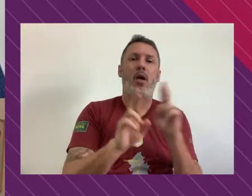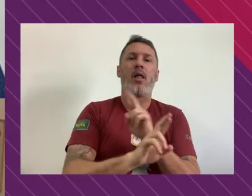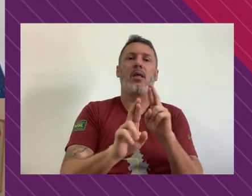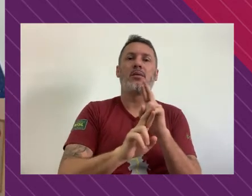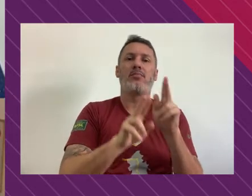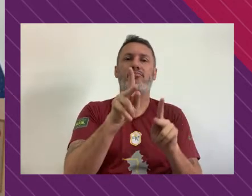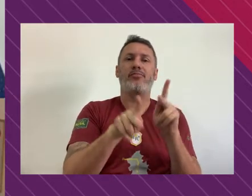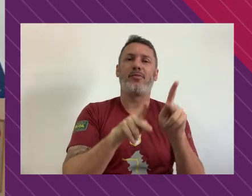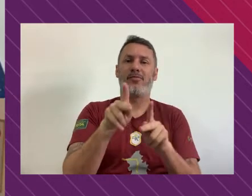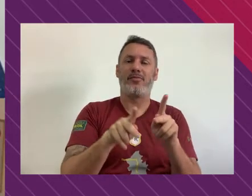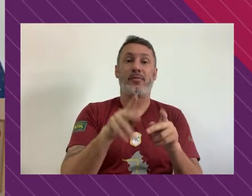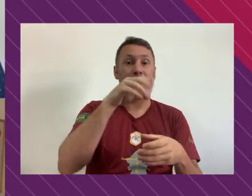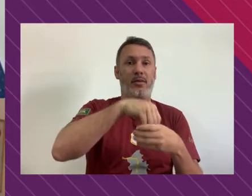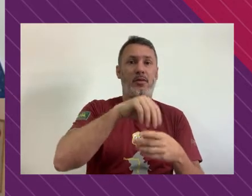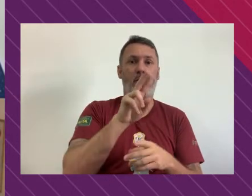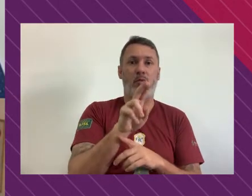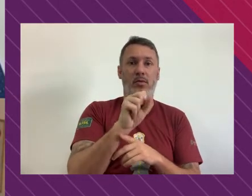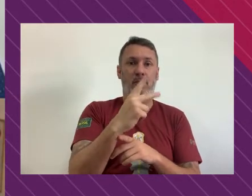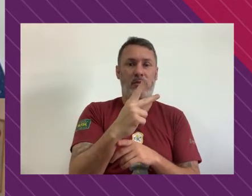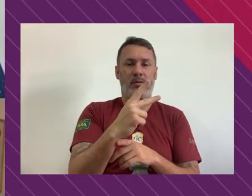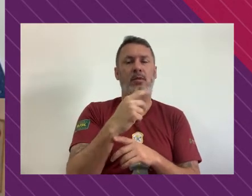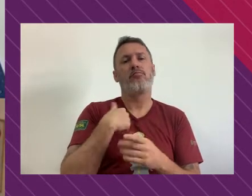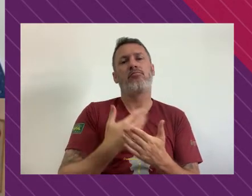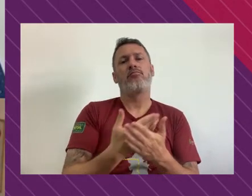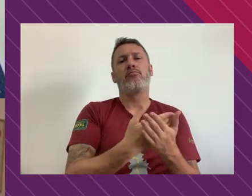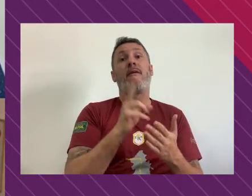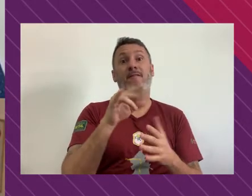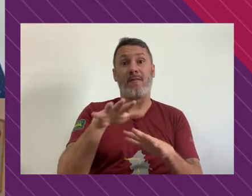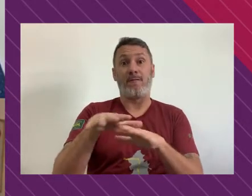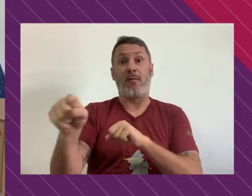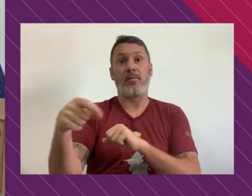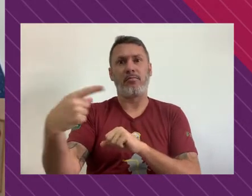estava na faculdade, ia me formar alguns anos depois